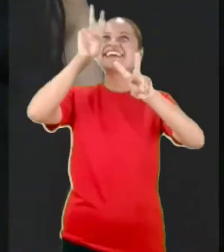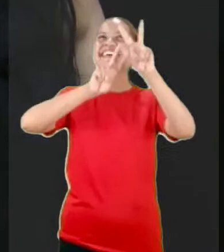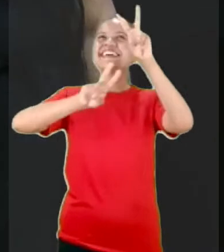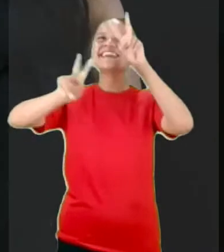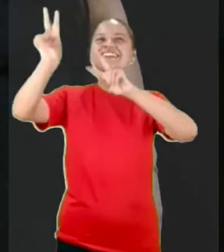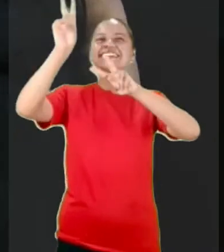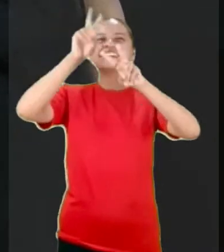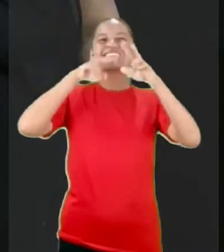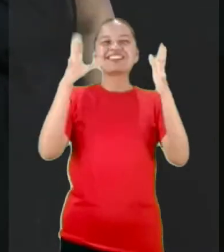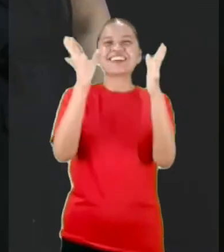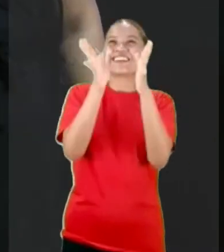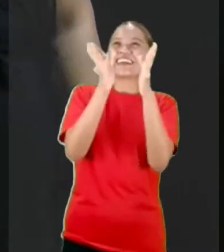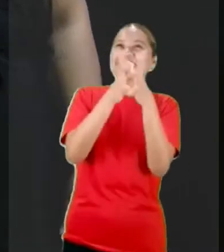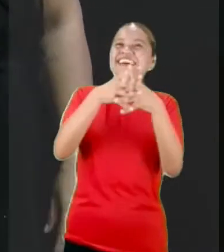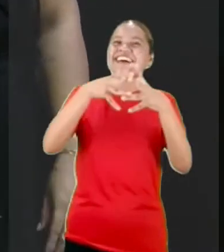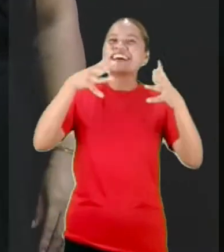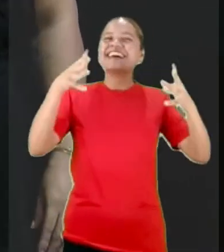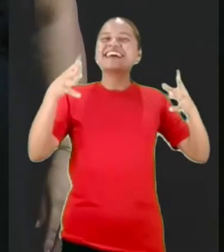ver quão